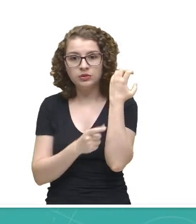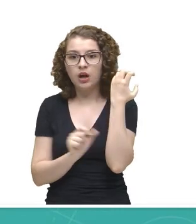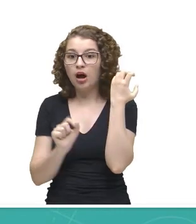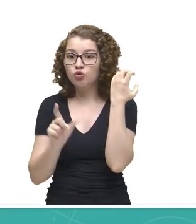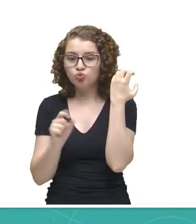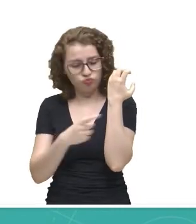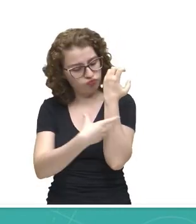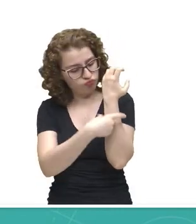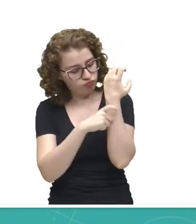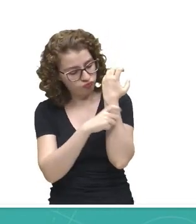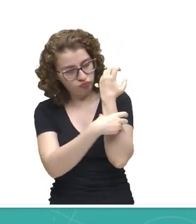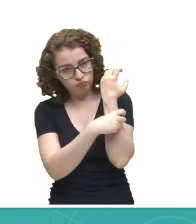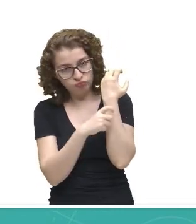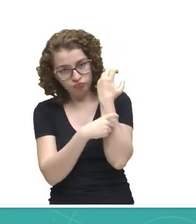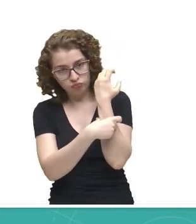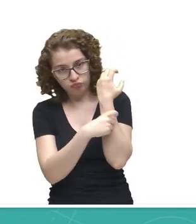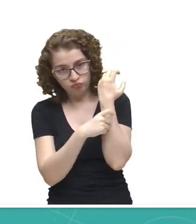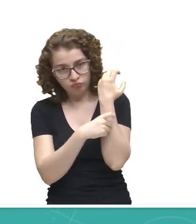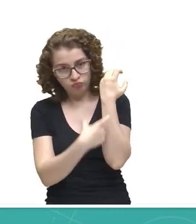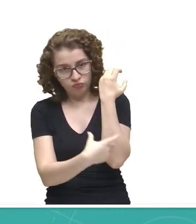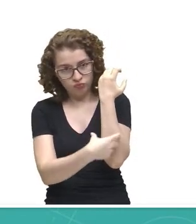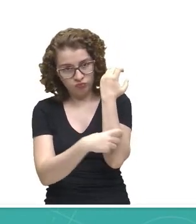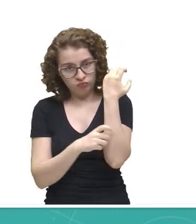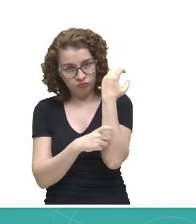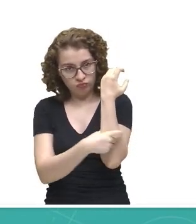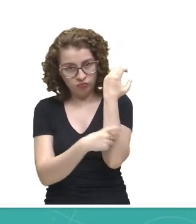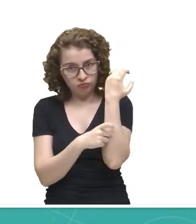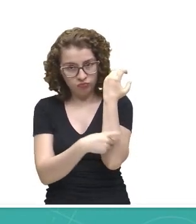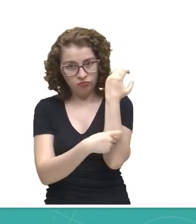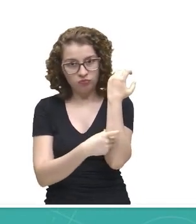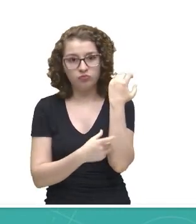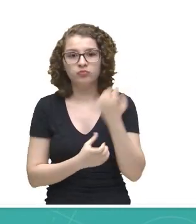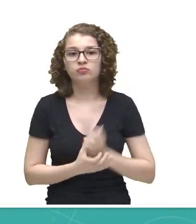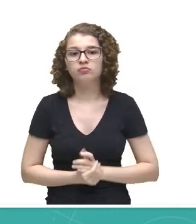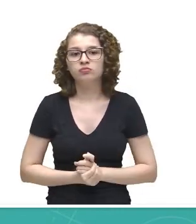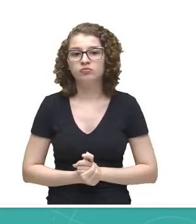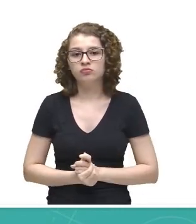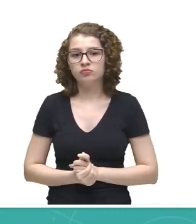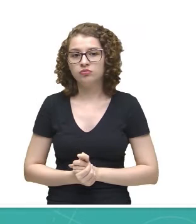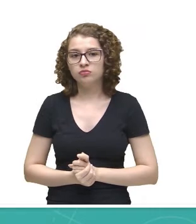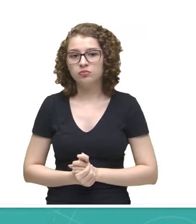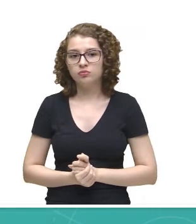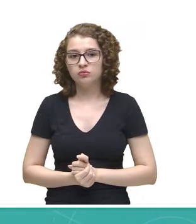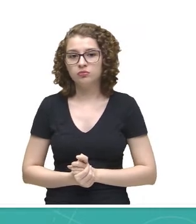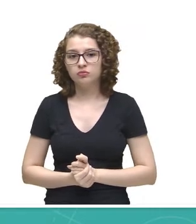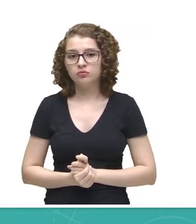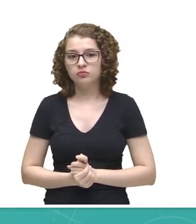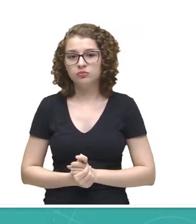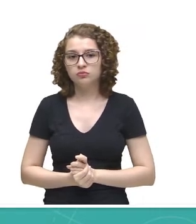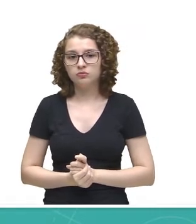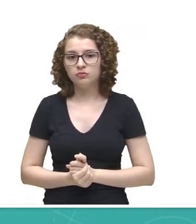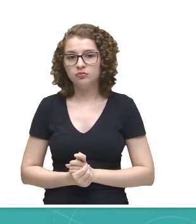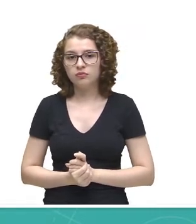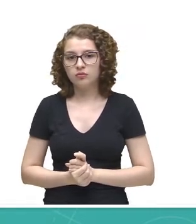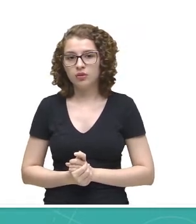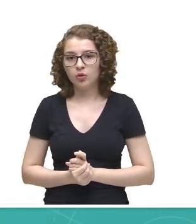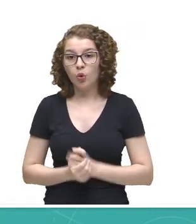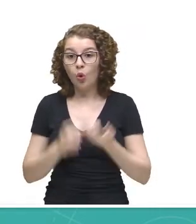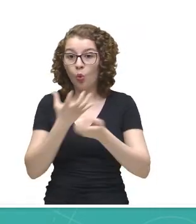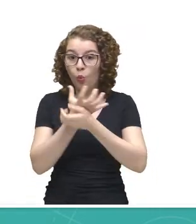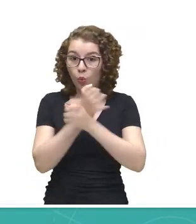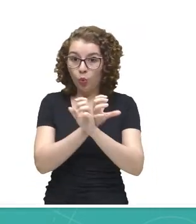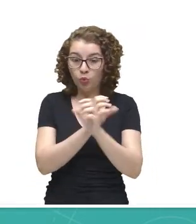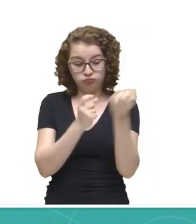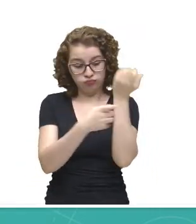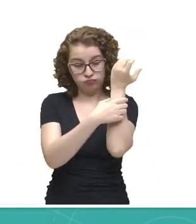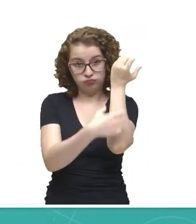é a representação da coluna vertebral e observe que as vértebras são esses ossinhos, essas estruturas aqui. Entre